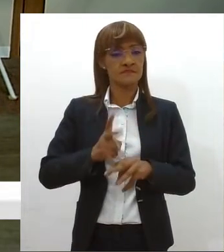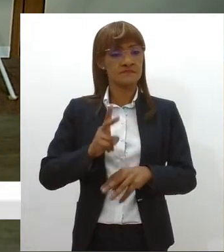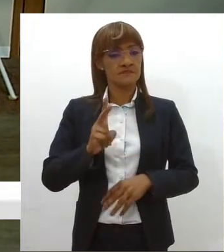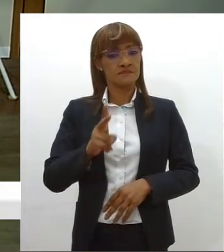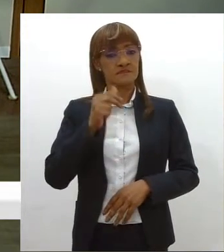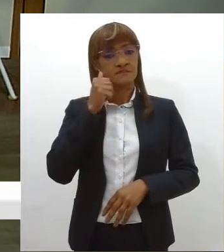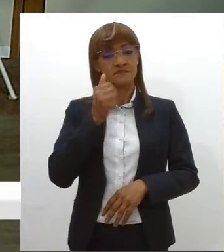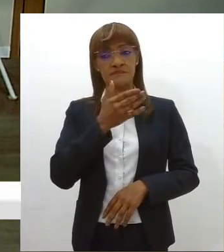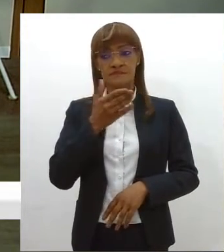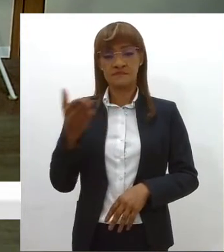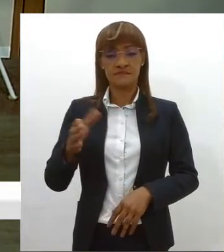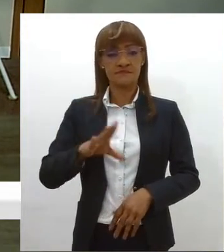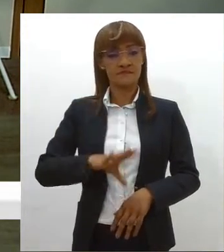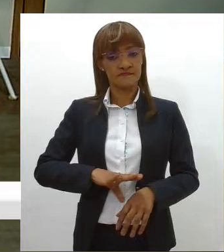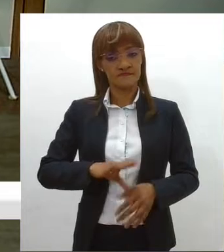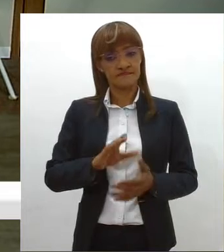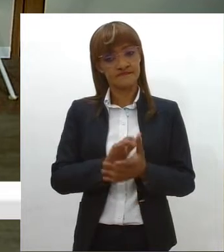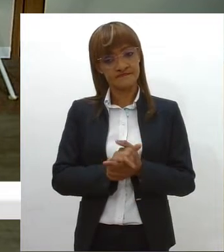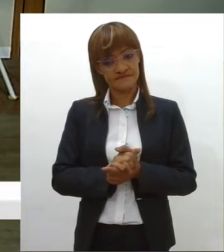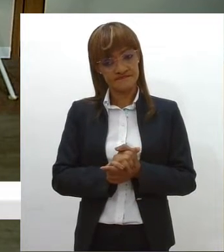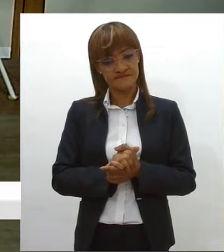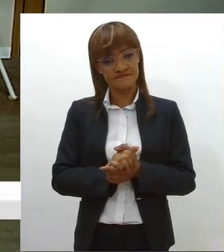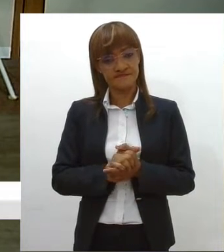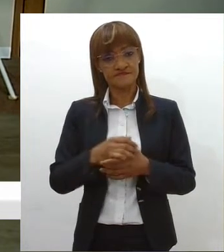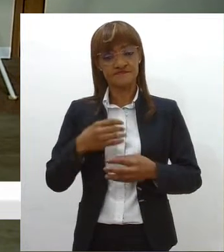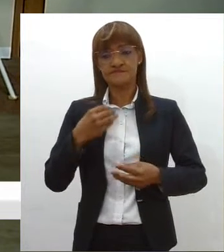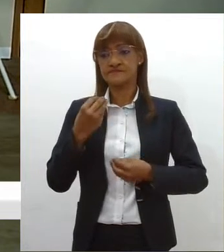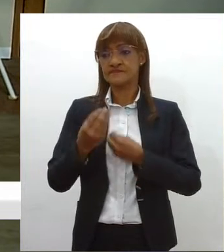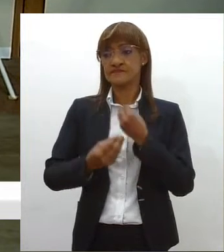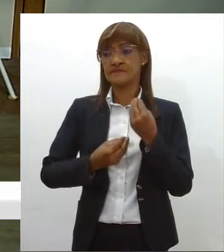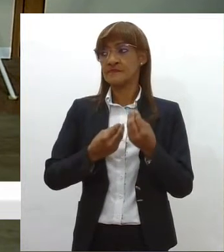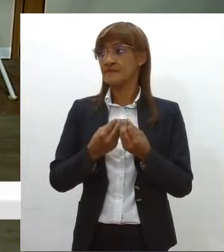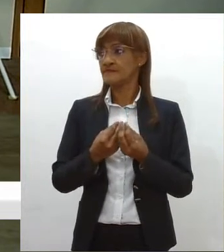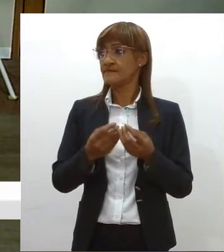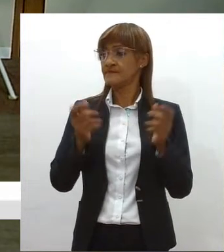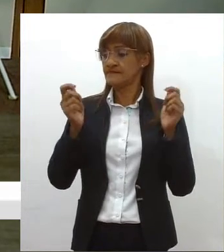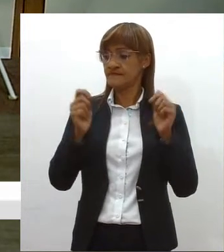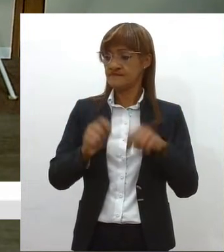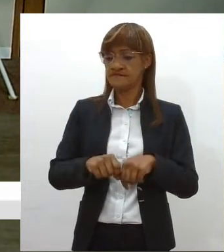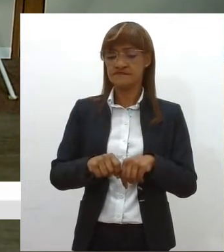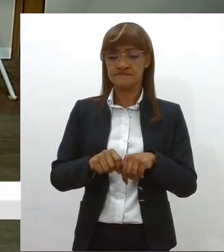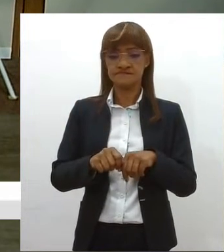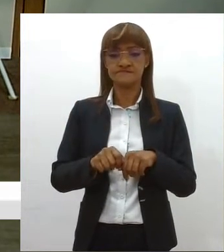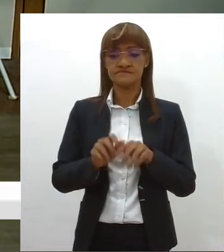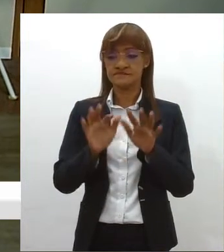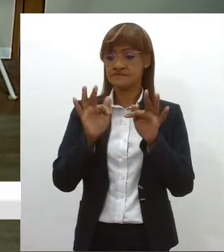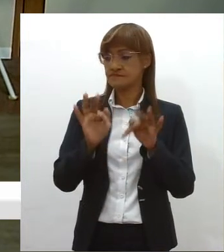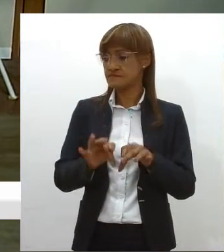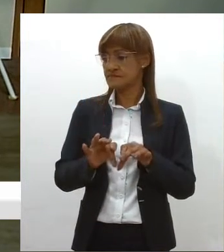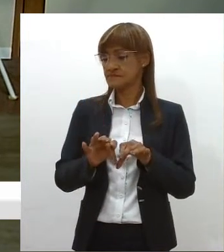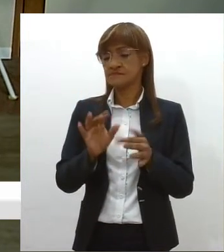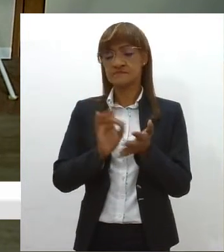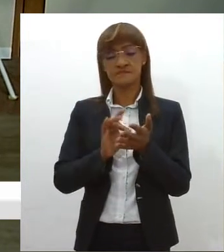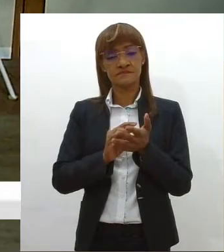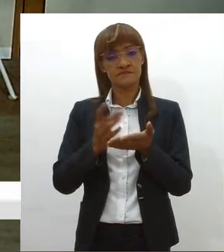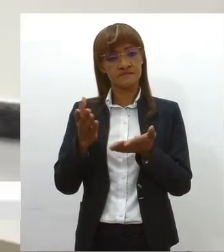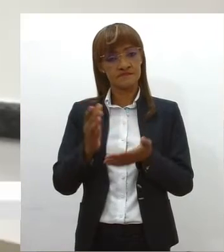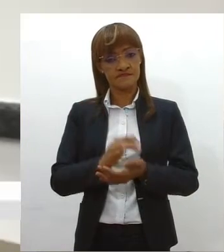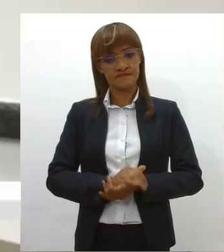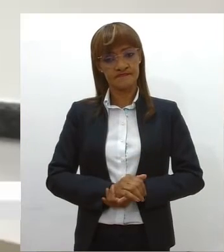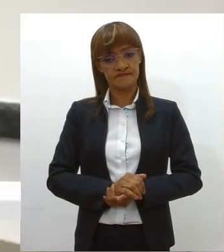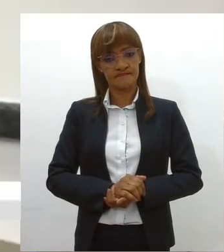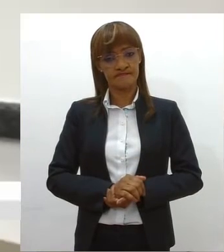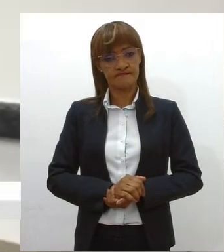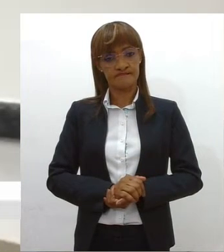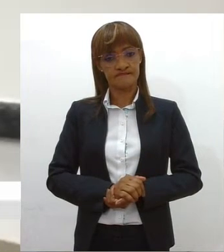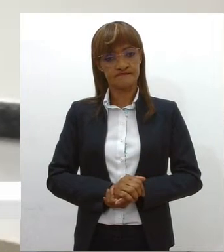e como é que a gente faz para sanar essa falta de conhecimento, Jaqueline? Pois é, hoje